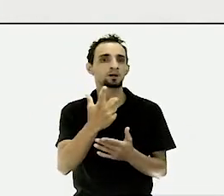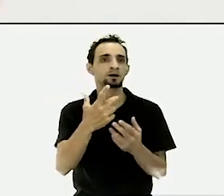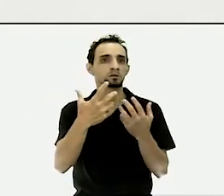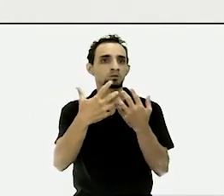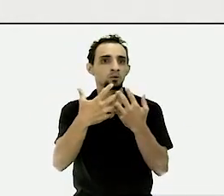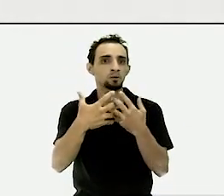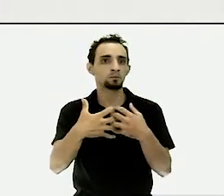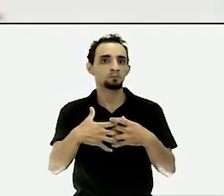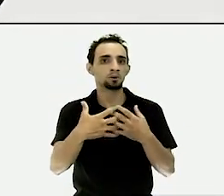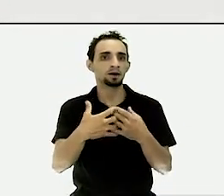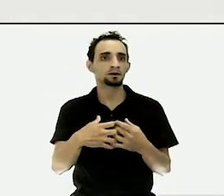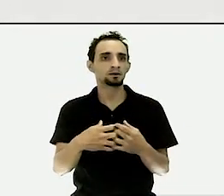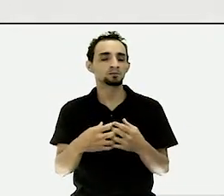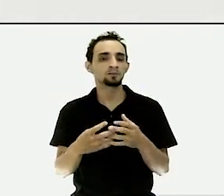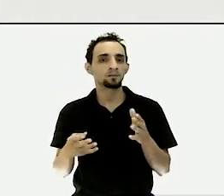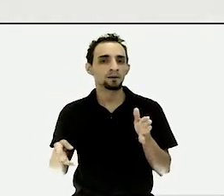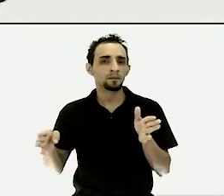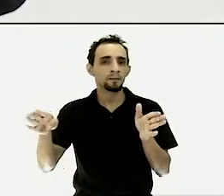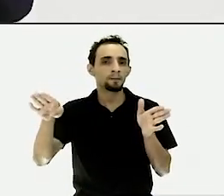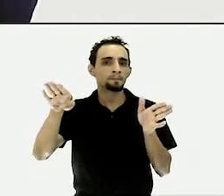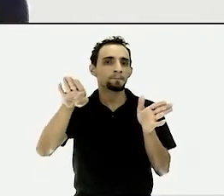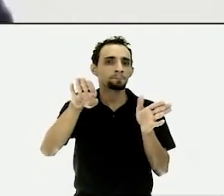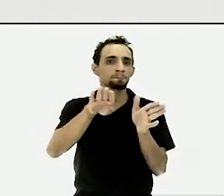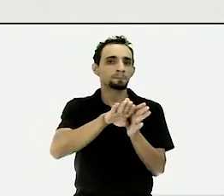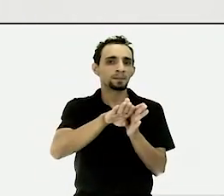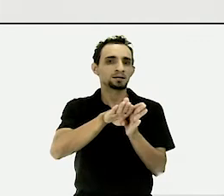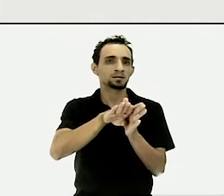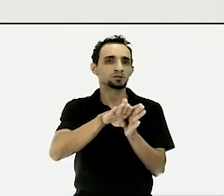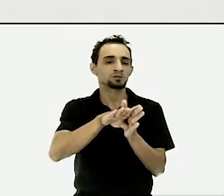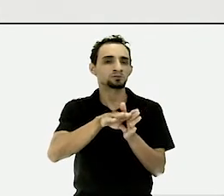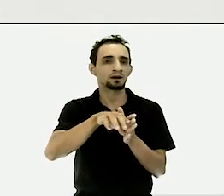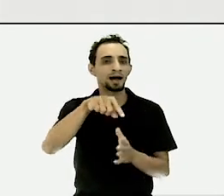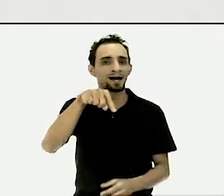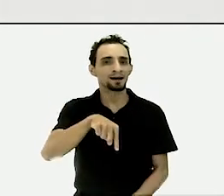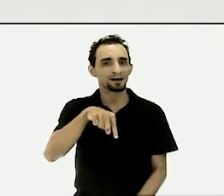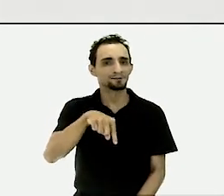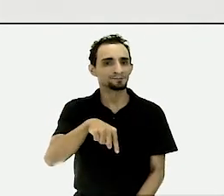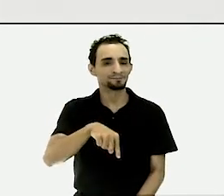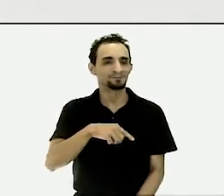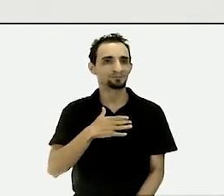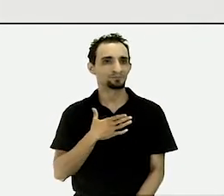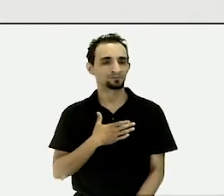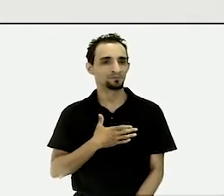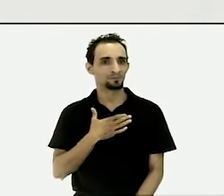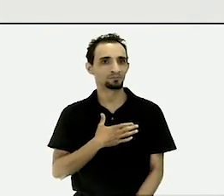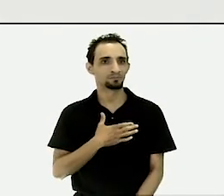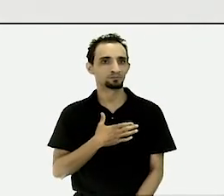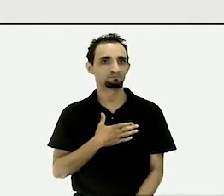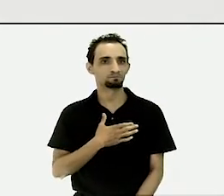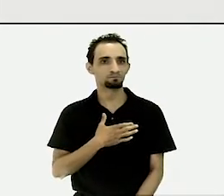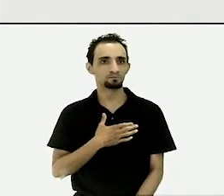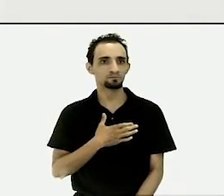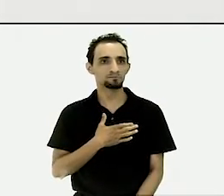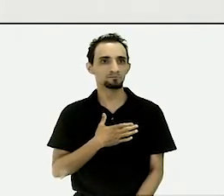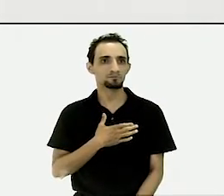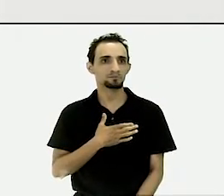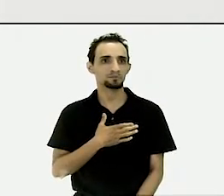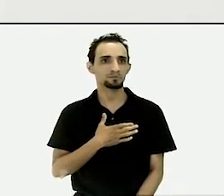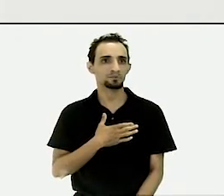aqui, a gente tem o diagnóstico mais rapidamente, é mais fácil salvar a vida, é muito mais